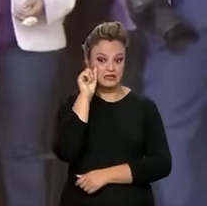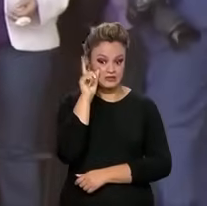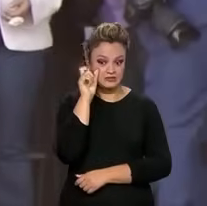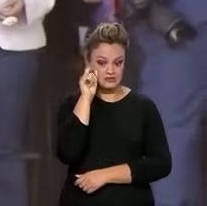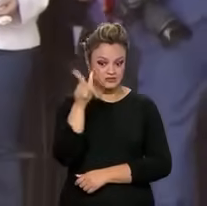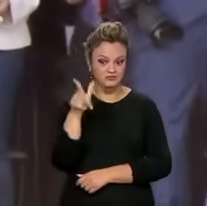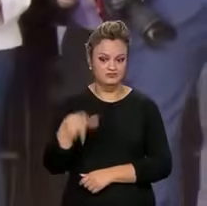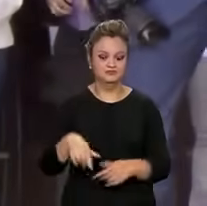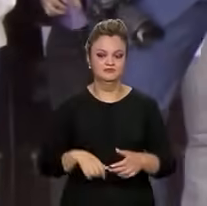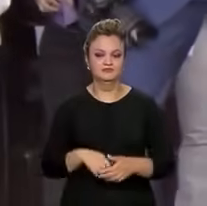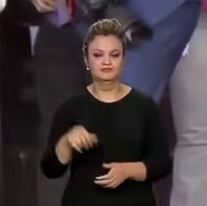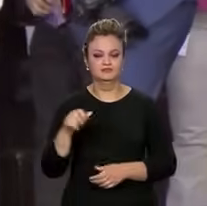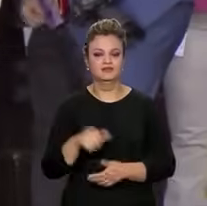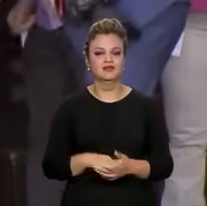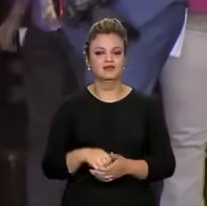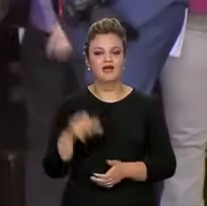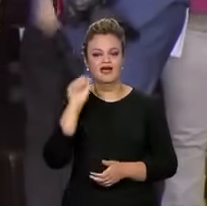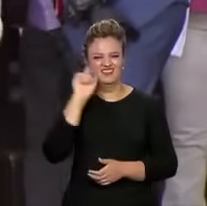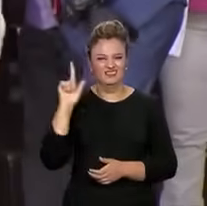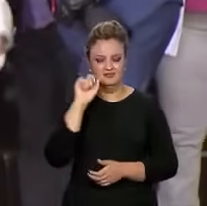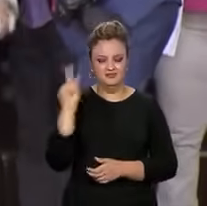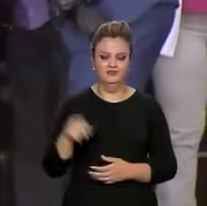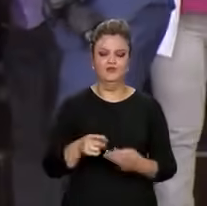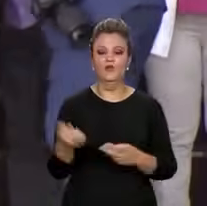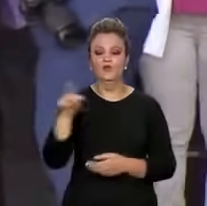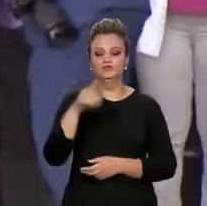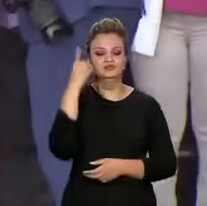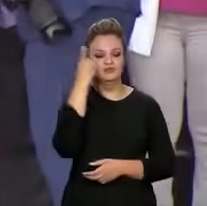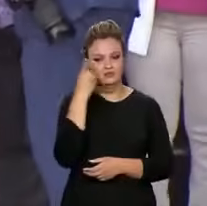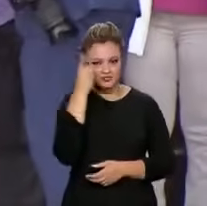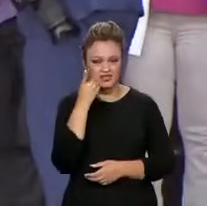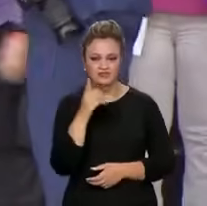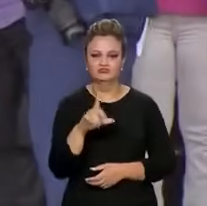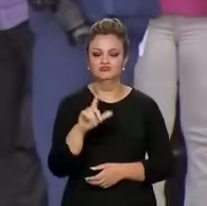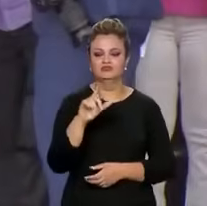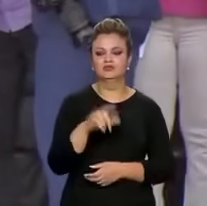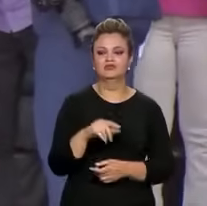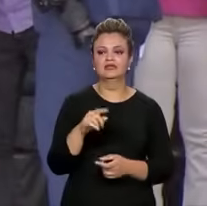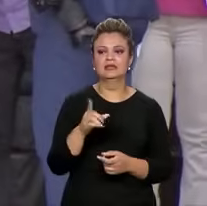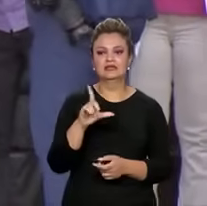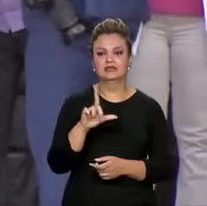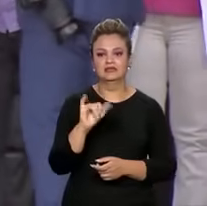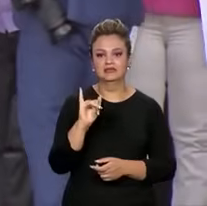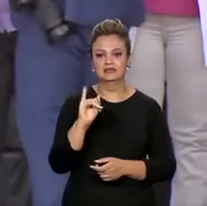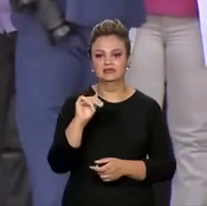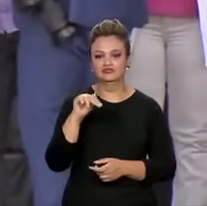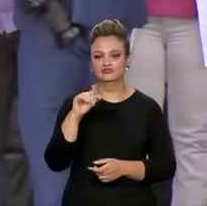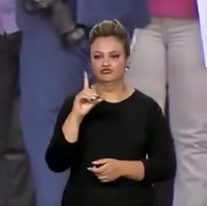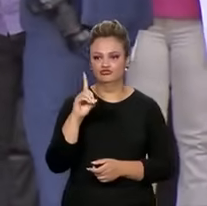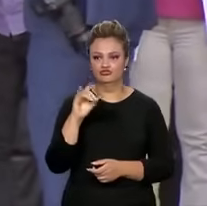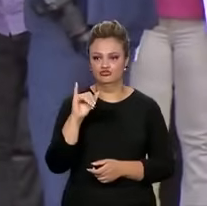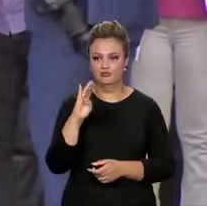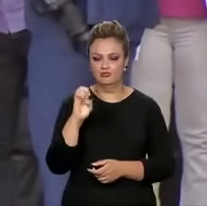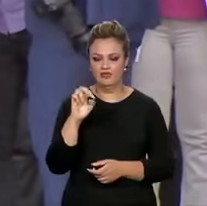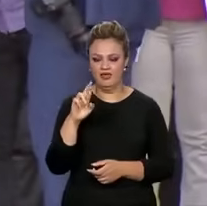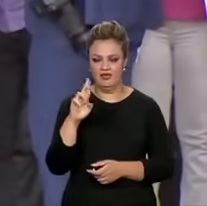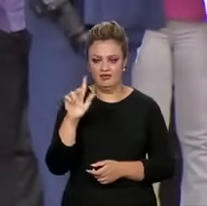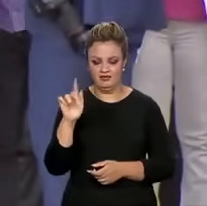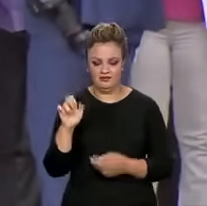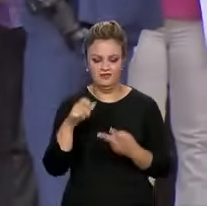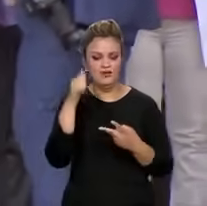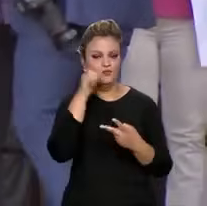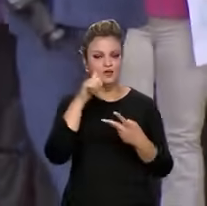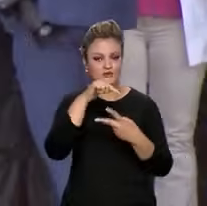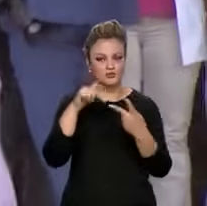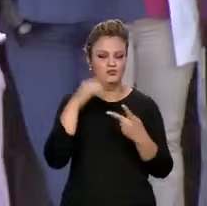presidenta do PT do deputado Lindberg Farias da deputada Dandara da deputada